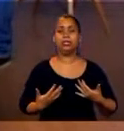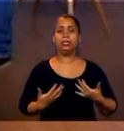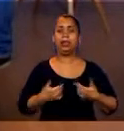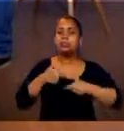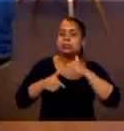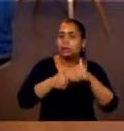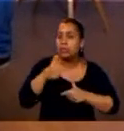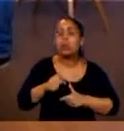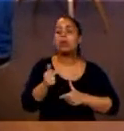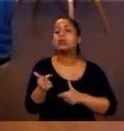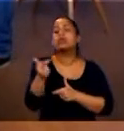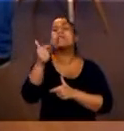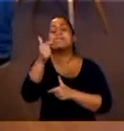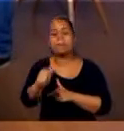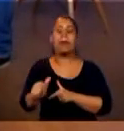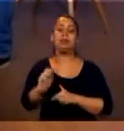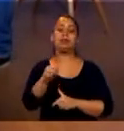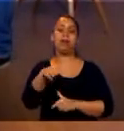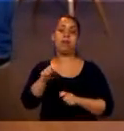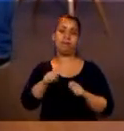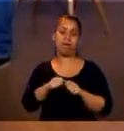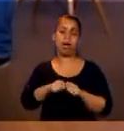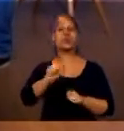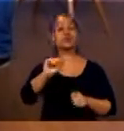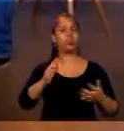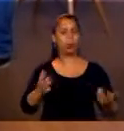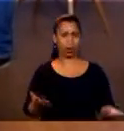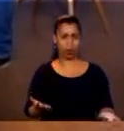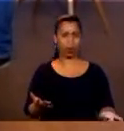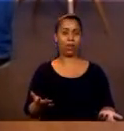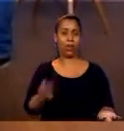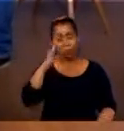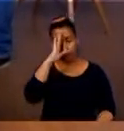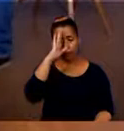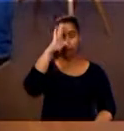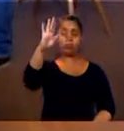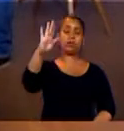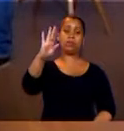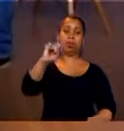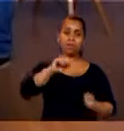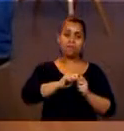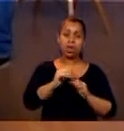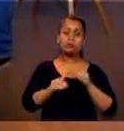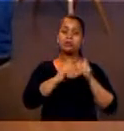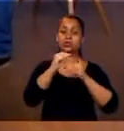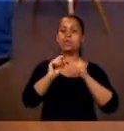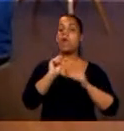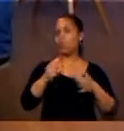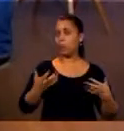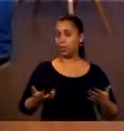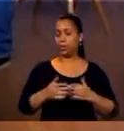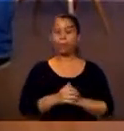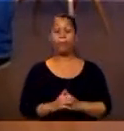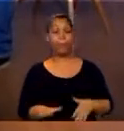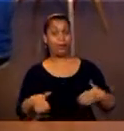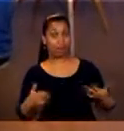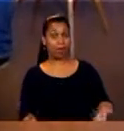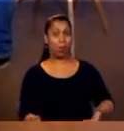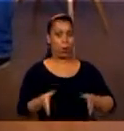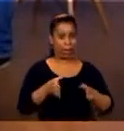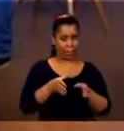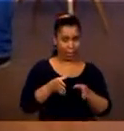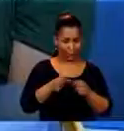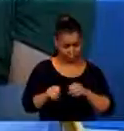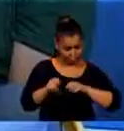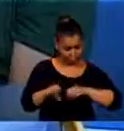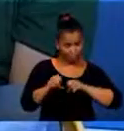mais que a AMA faz? Quais são os pontos principais que a AMA desenvolve? Na questão de educação ambiental, a